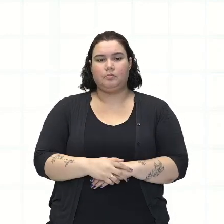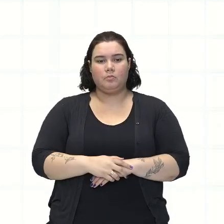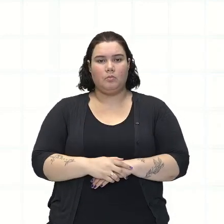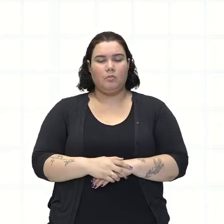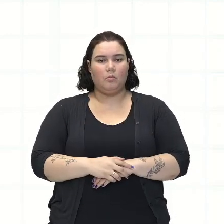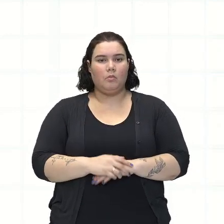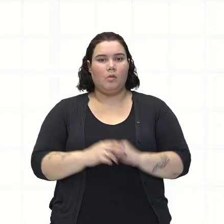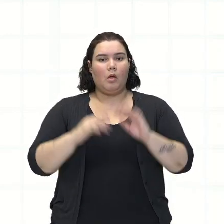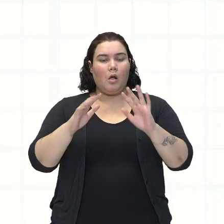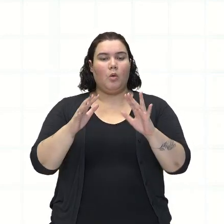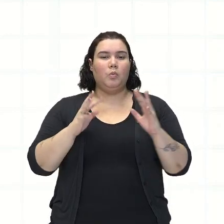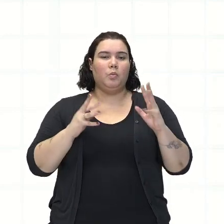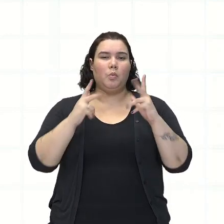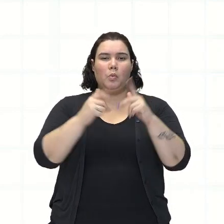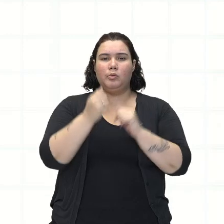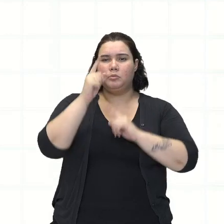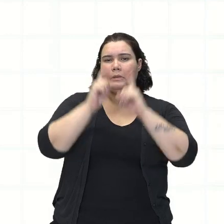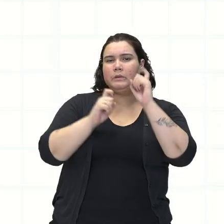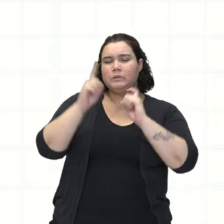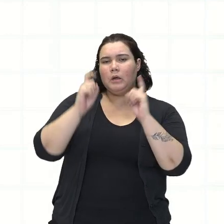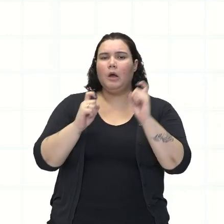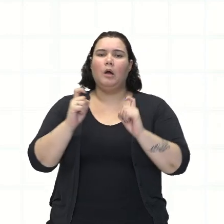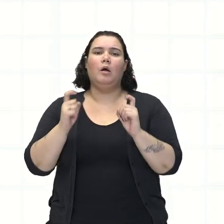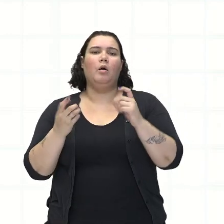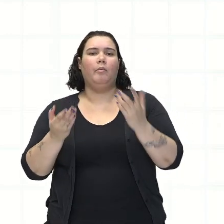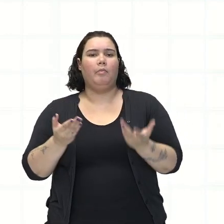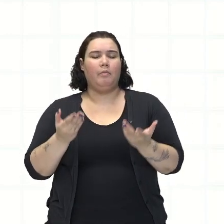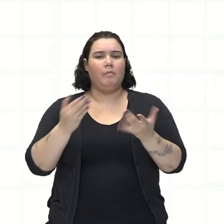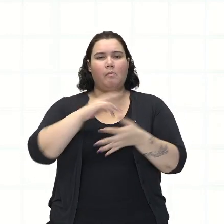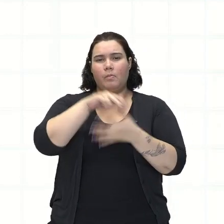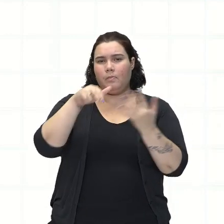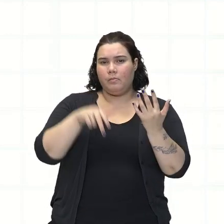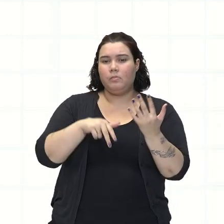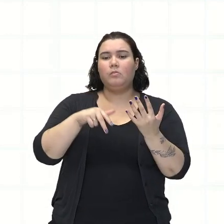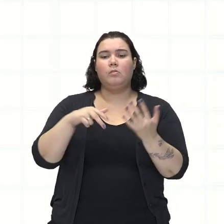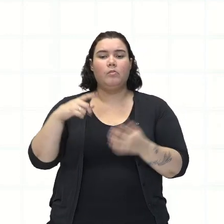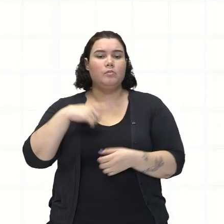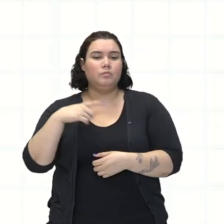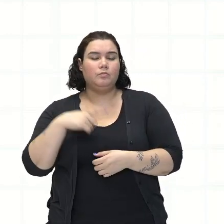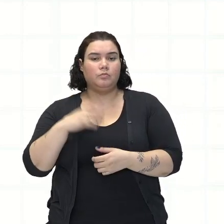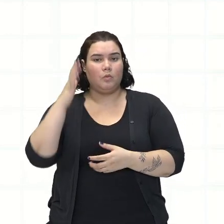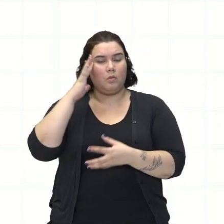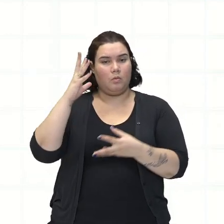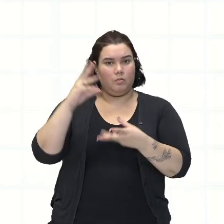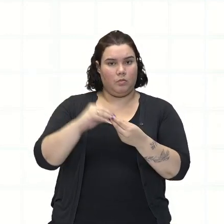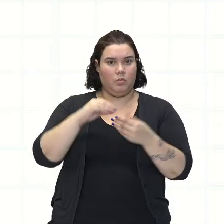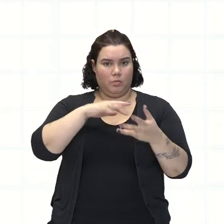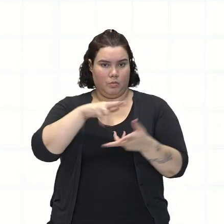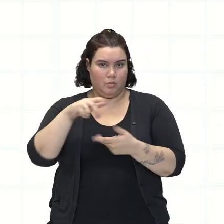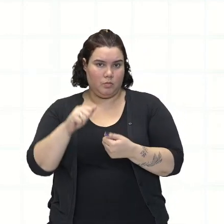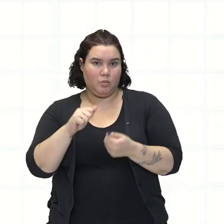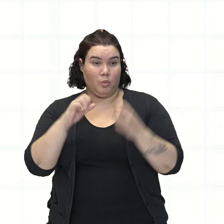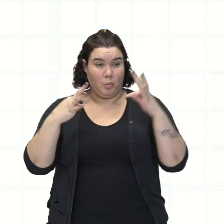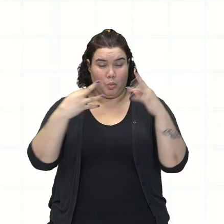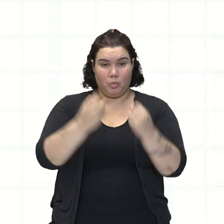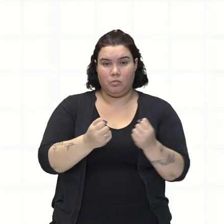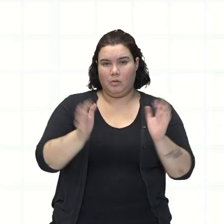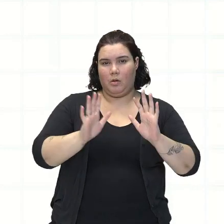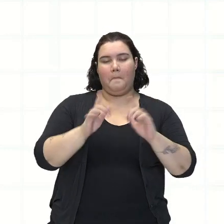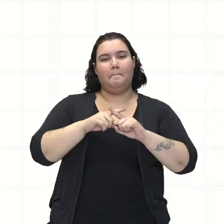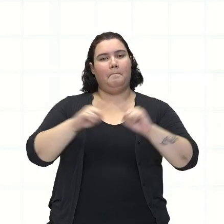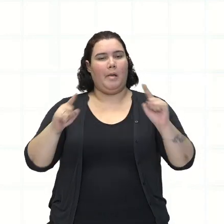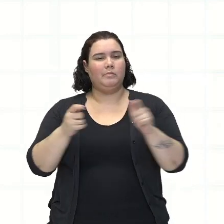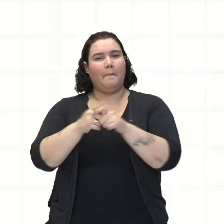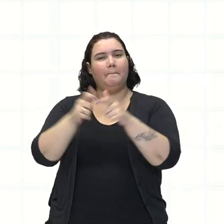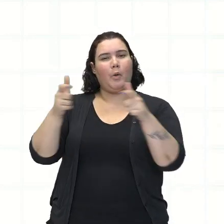os gestos que você fizer vão ser compreendidos no mundo todo, mas boa parte dele